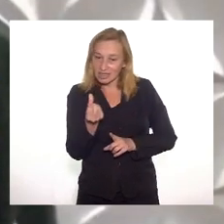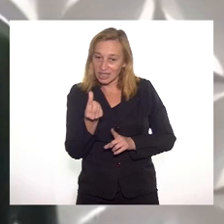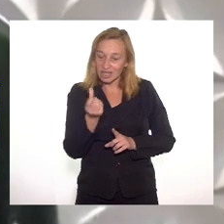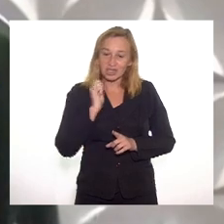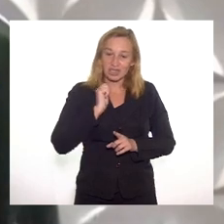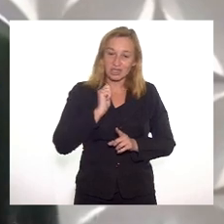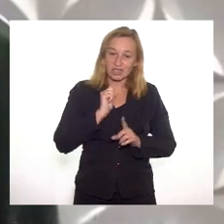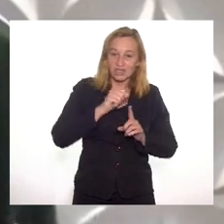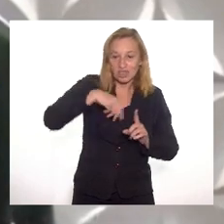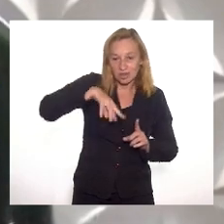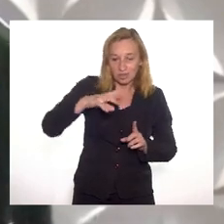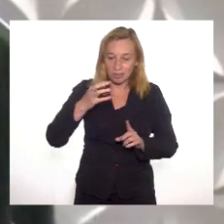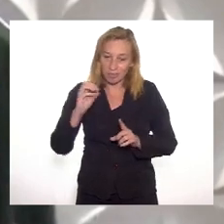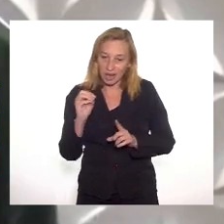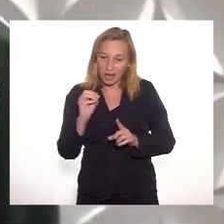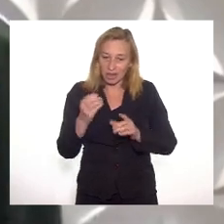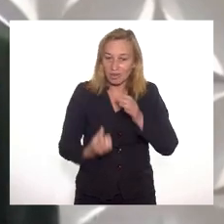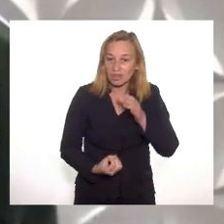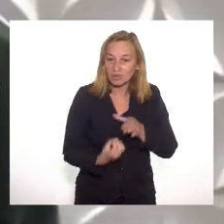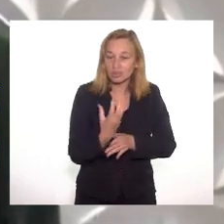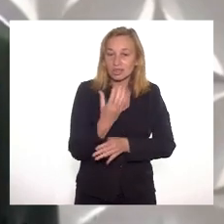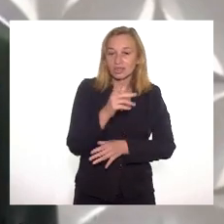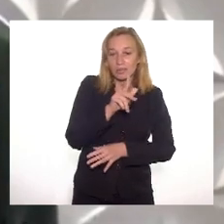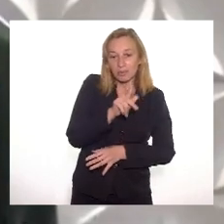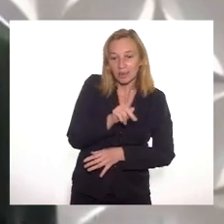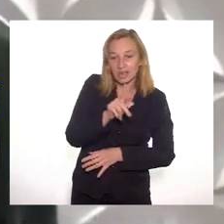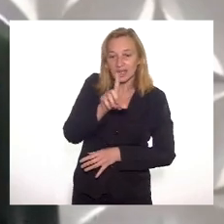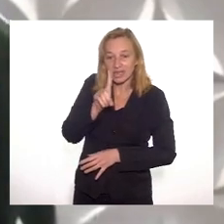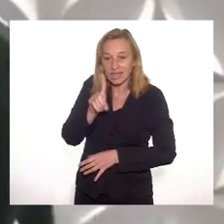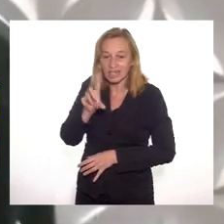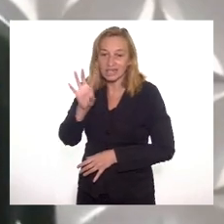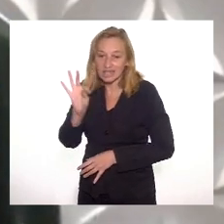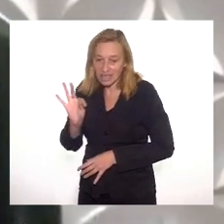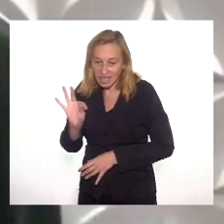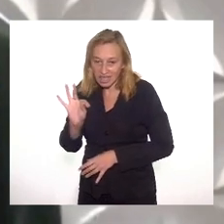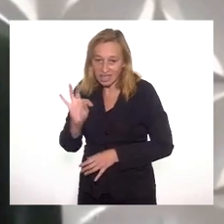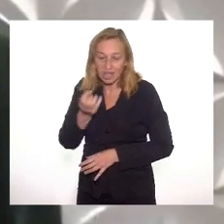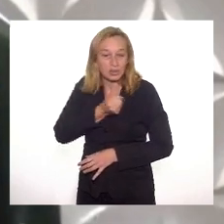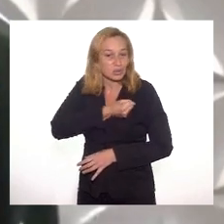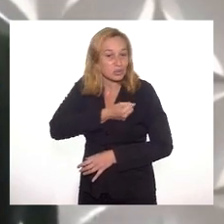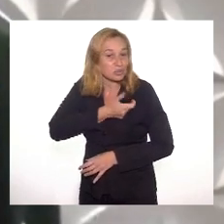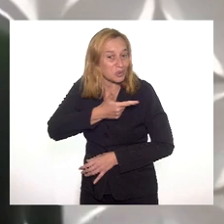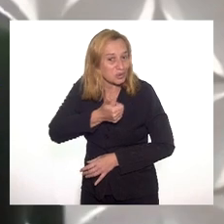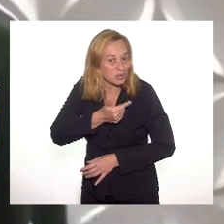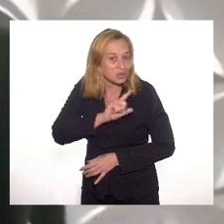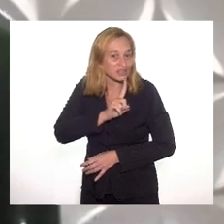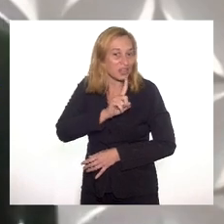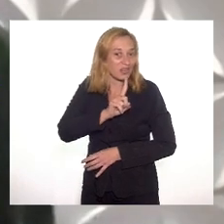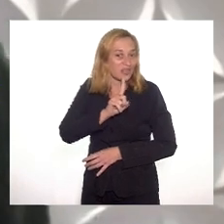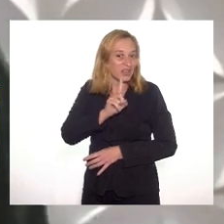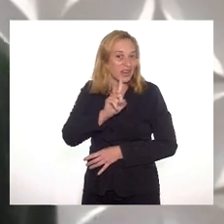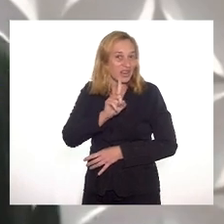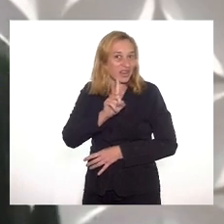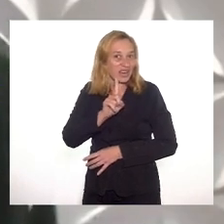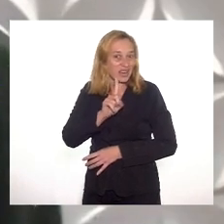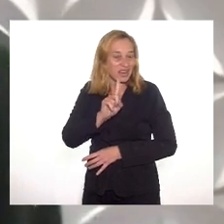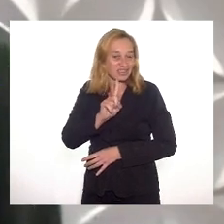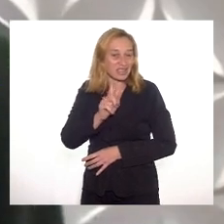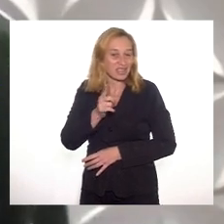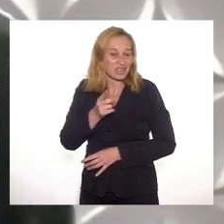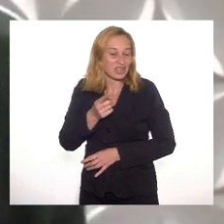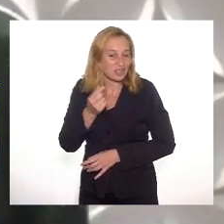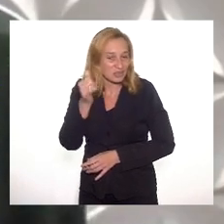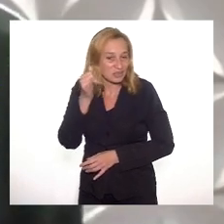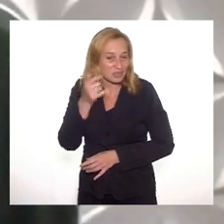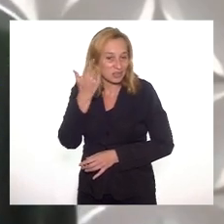de fundação do PDT, que é identificado pelo número 12. Não foi à toa que eu solicitei um